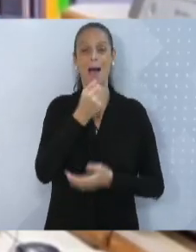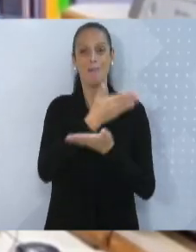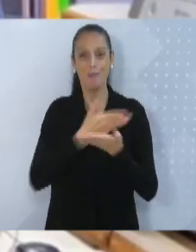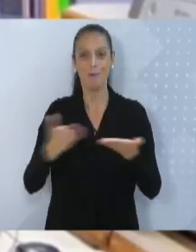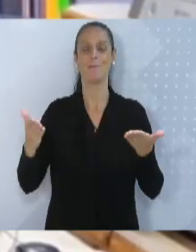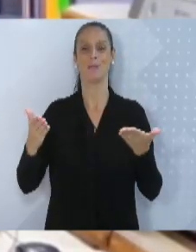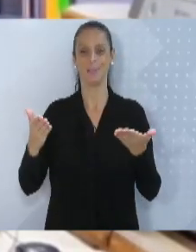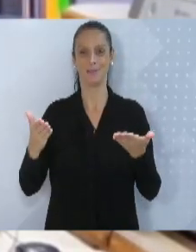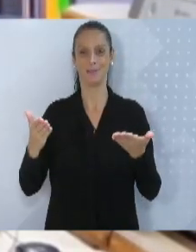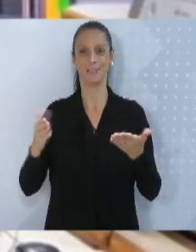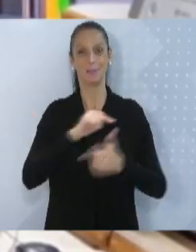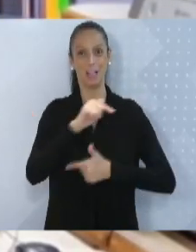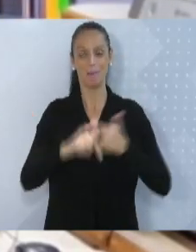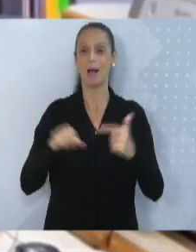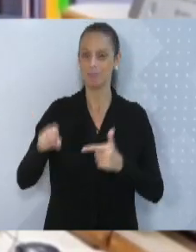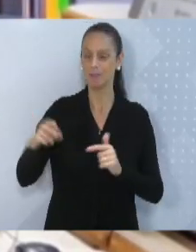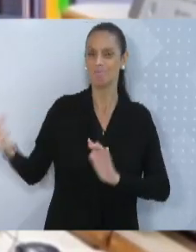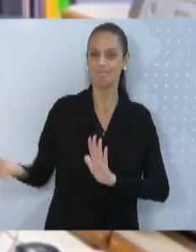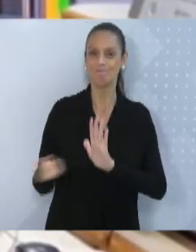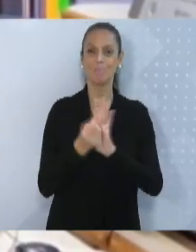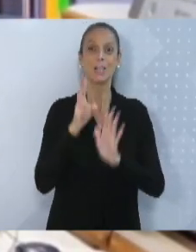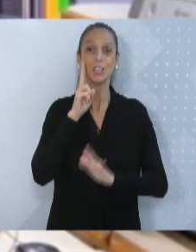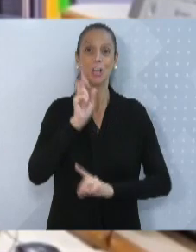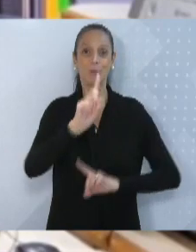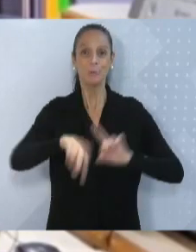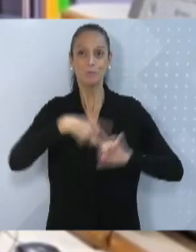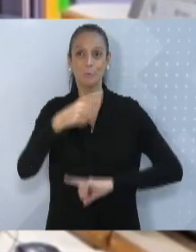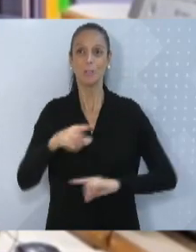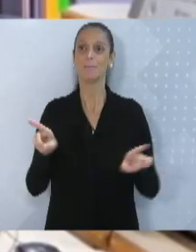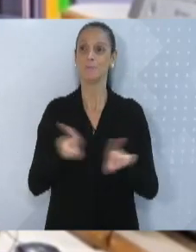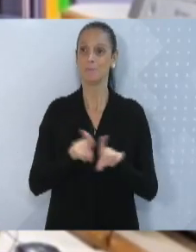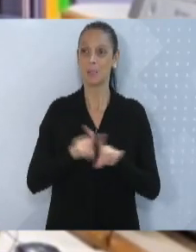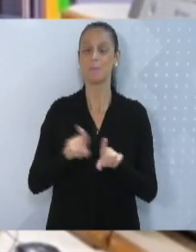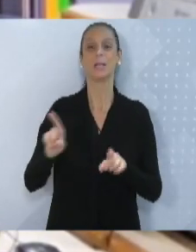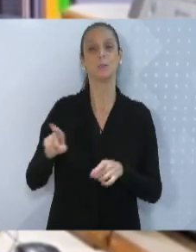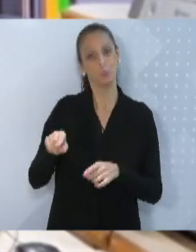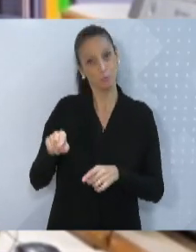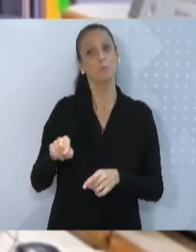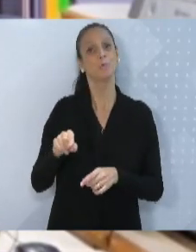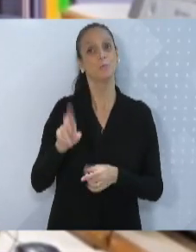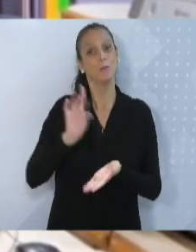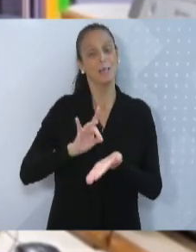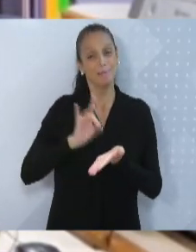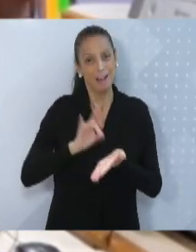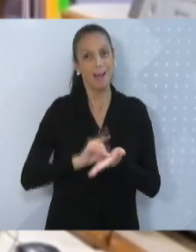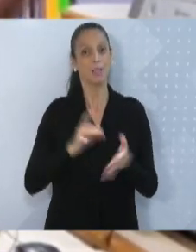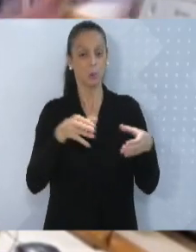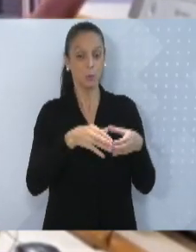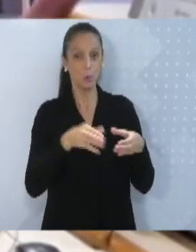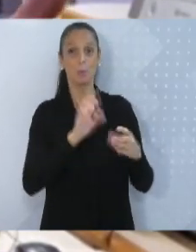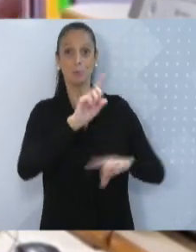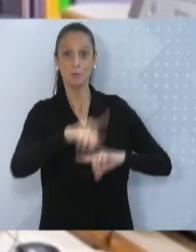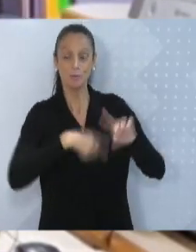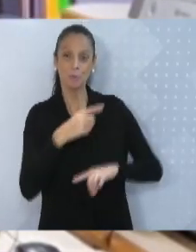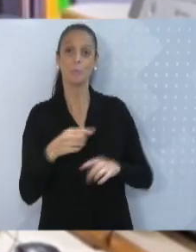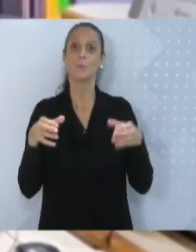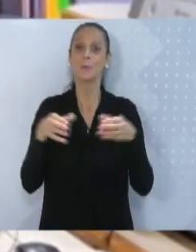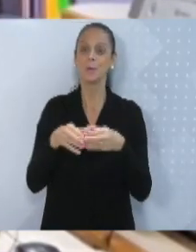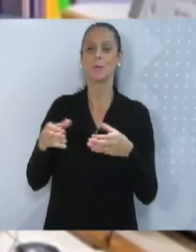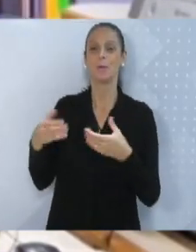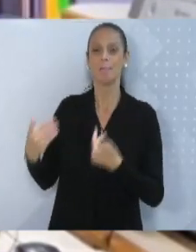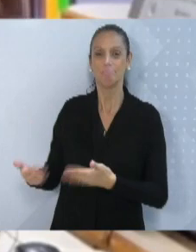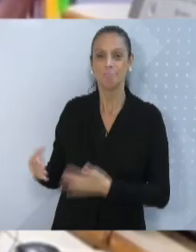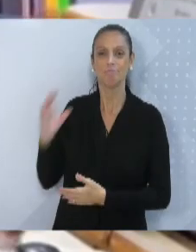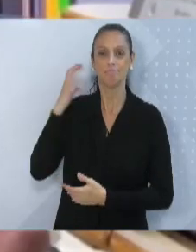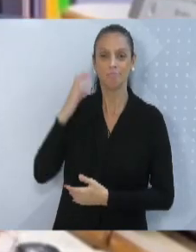faz parte dessa história de sucesso além de fazer parte da história do Sucesso do nosso grupo seja com a Rádio Clube FM